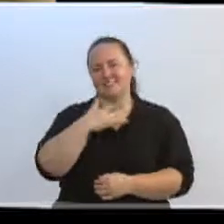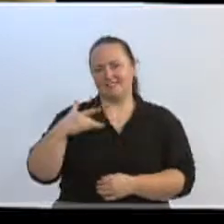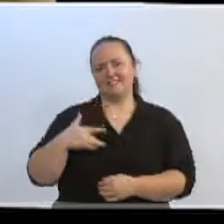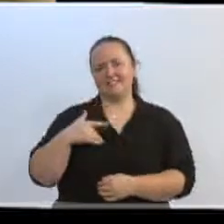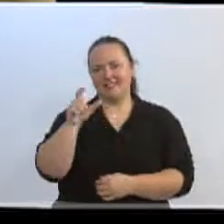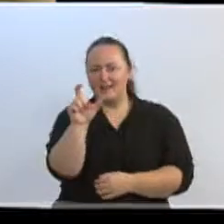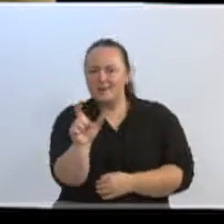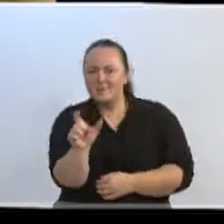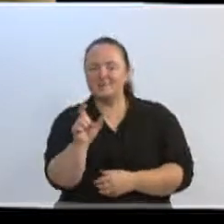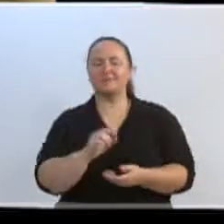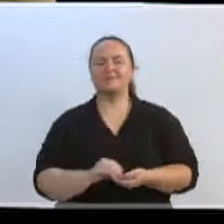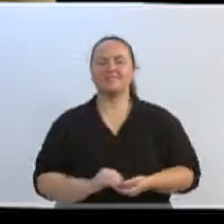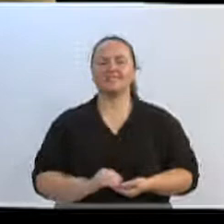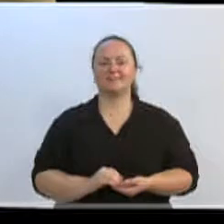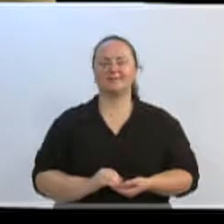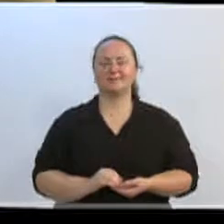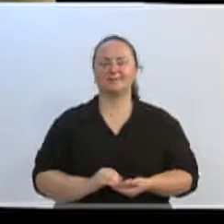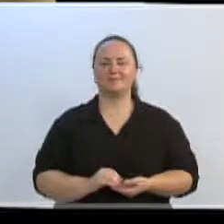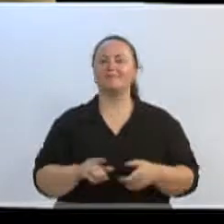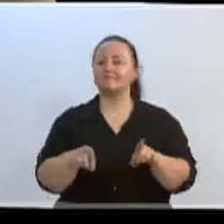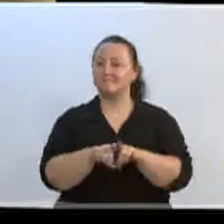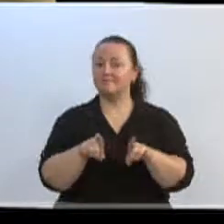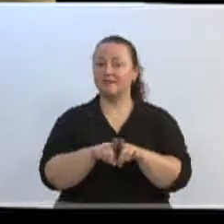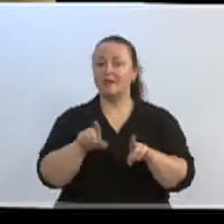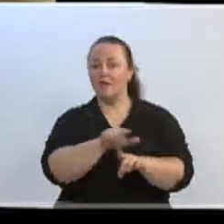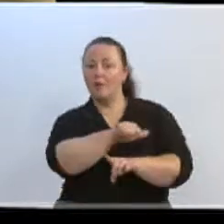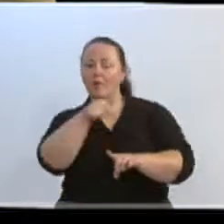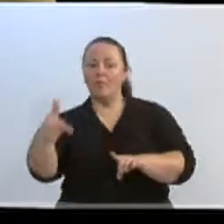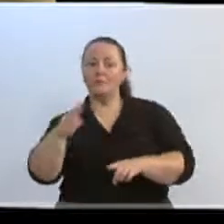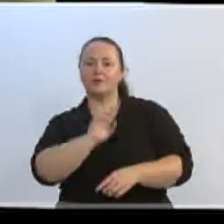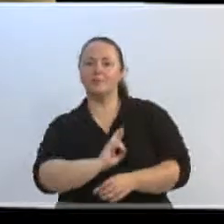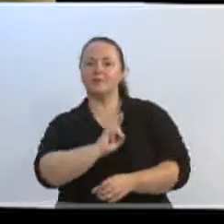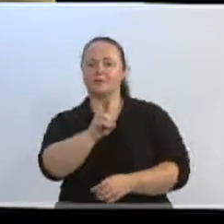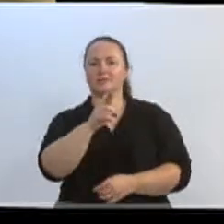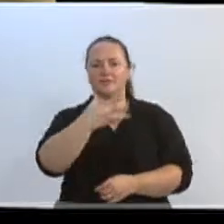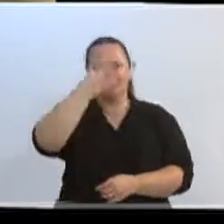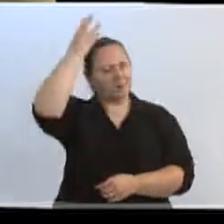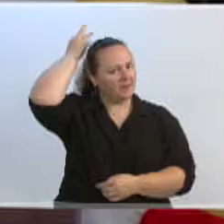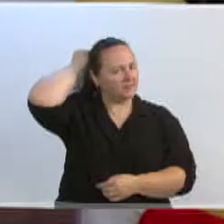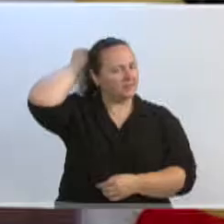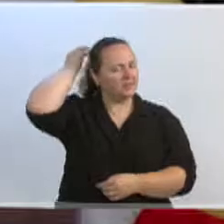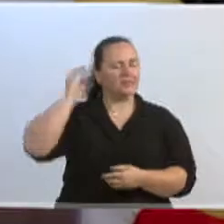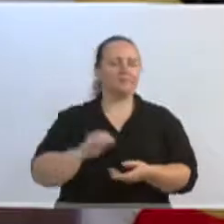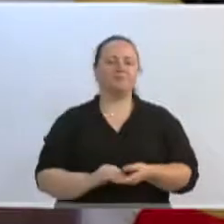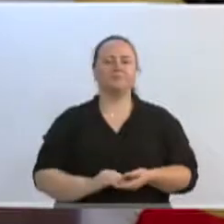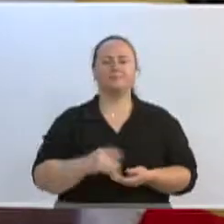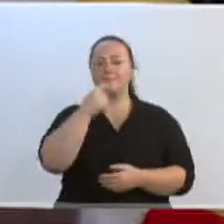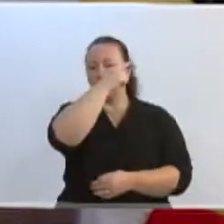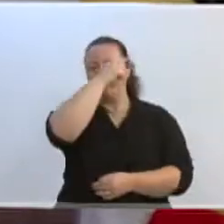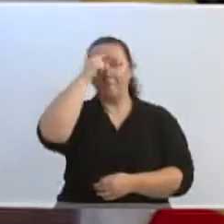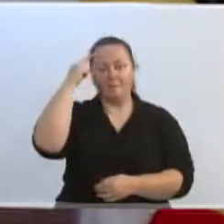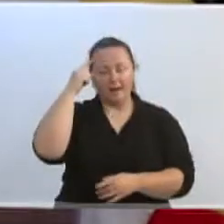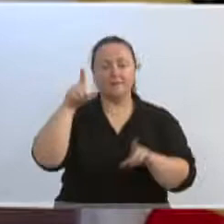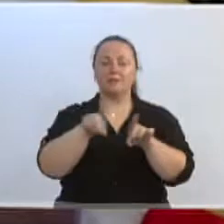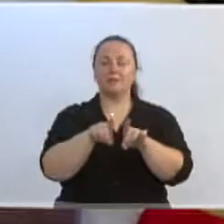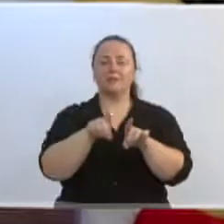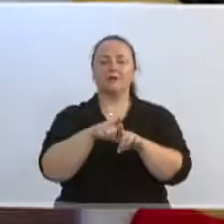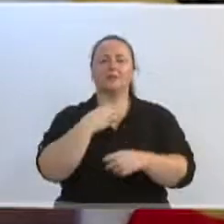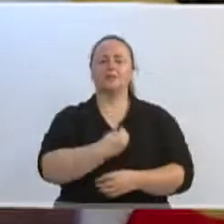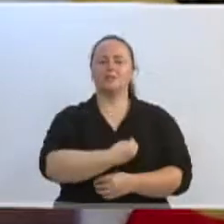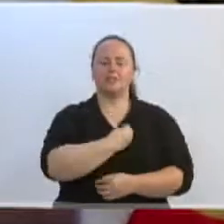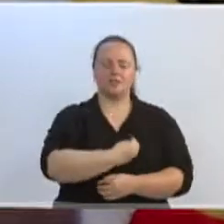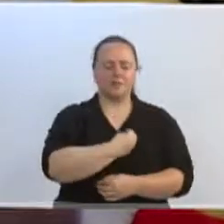e visitando veio do mathias é agora e também do tipo marcos da rosa que esteve presente representando a coleta seletiva e lixo maia